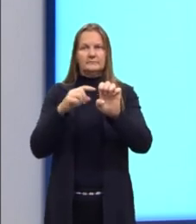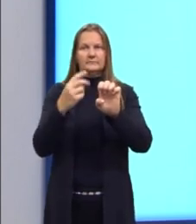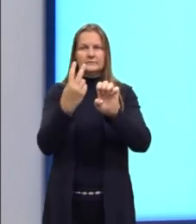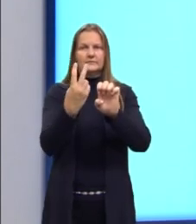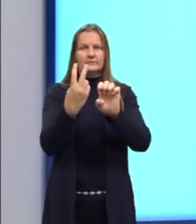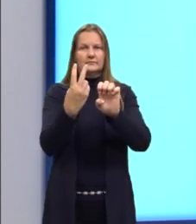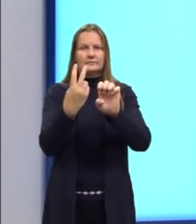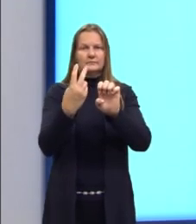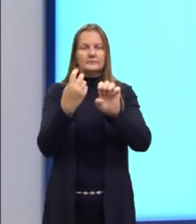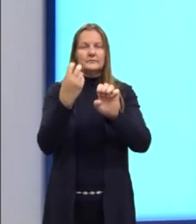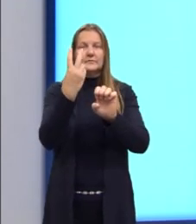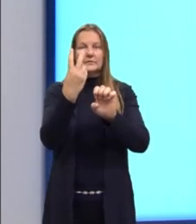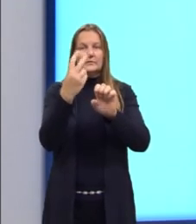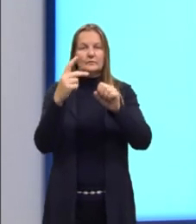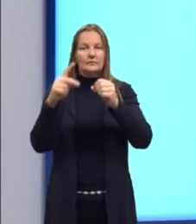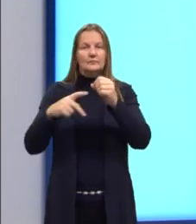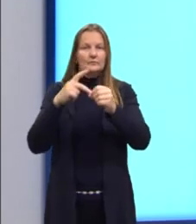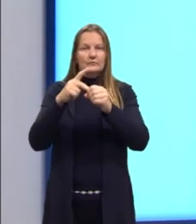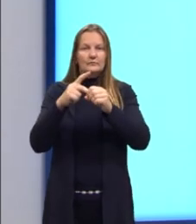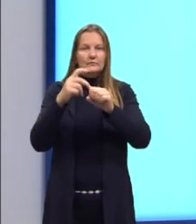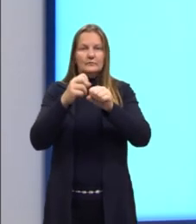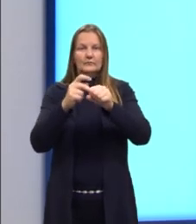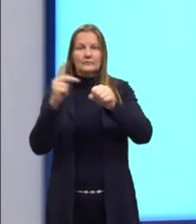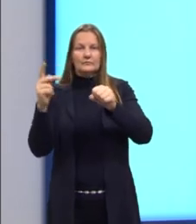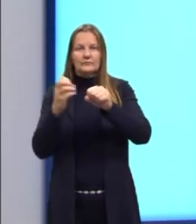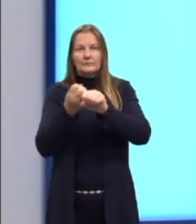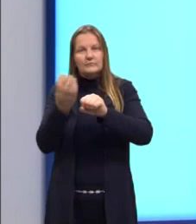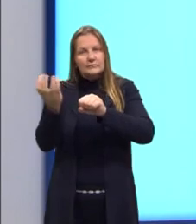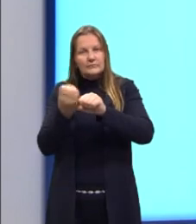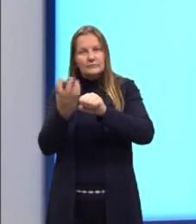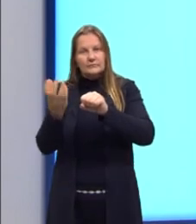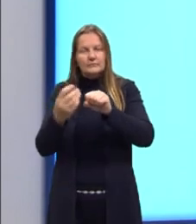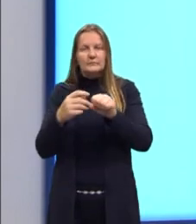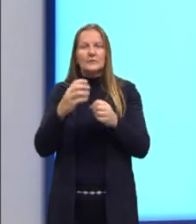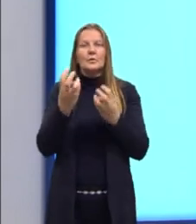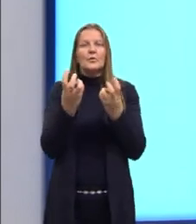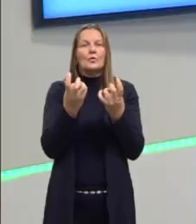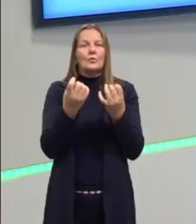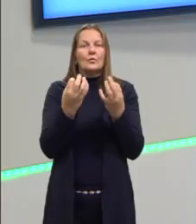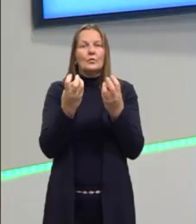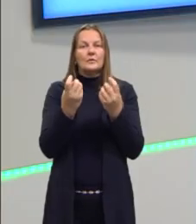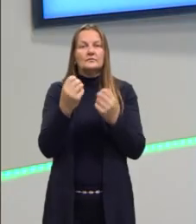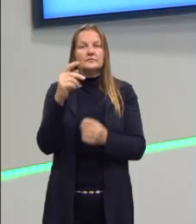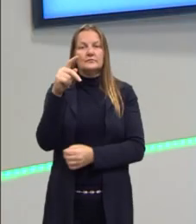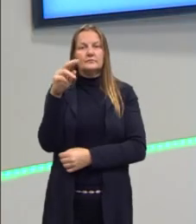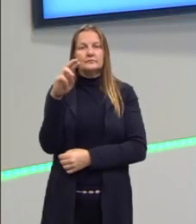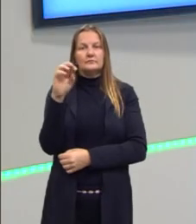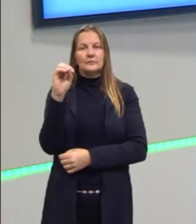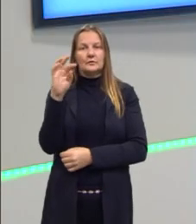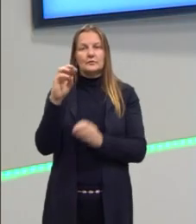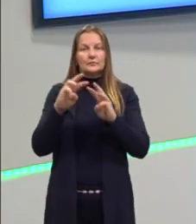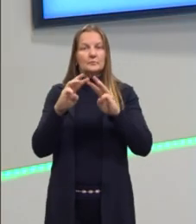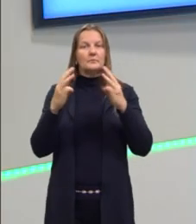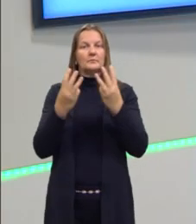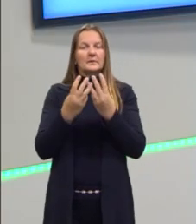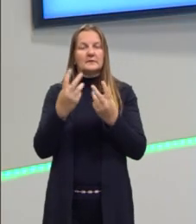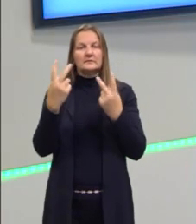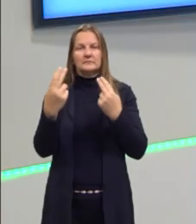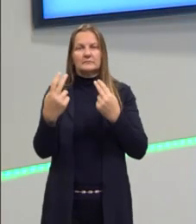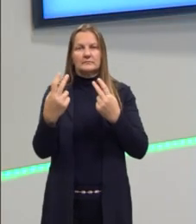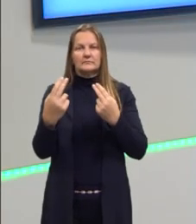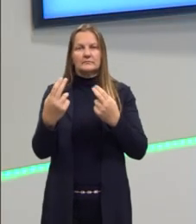dois porque ele tá liberando dois prótons o número atômico é igual número de prótons e o número de massa É